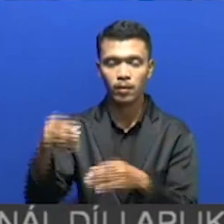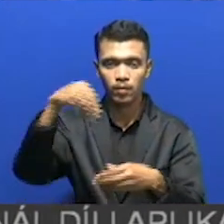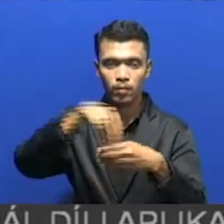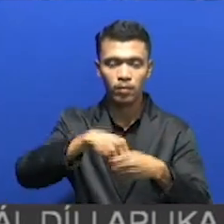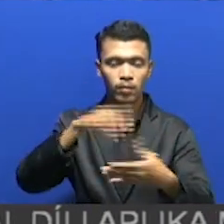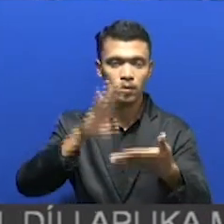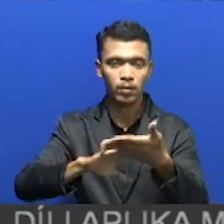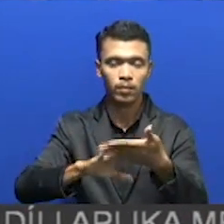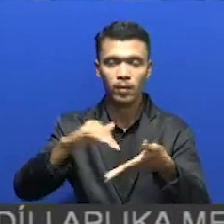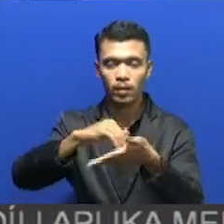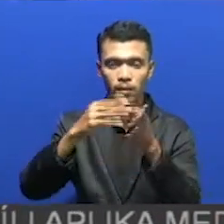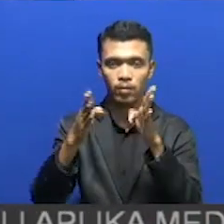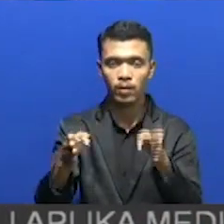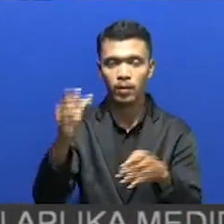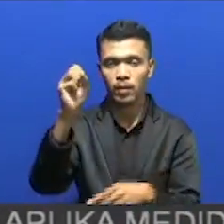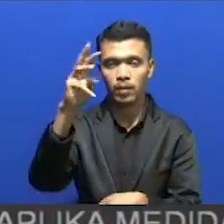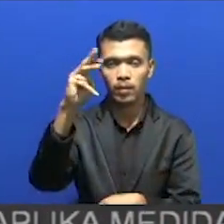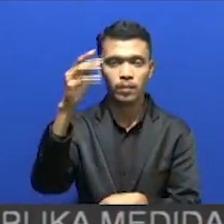estudante secundário Rodi Acesso.